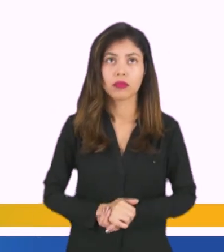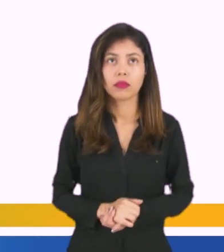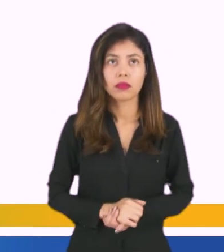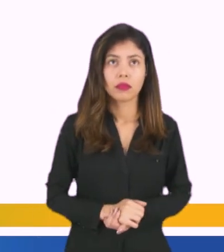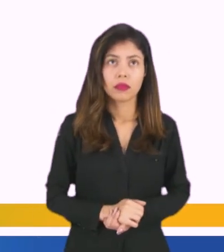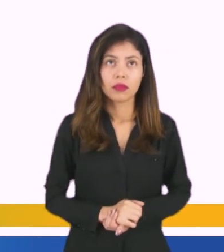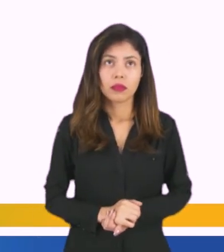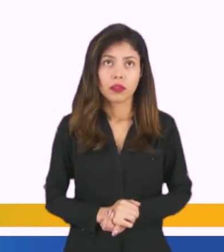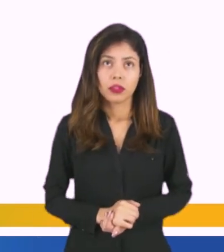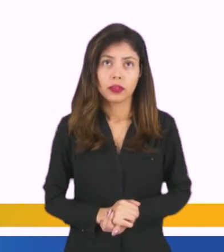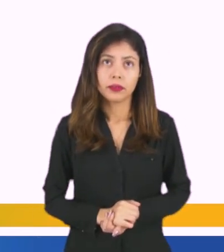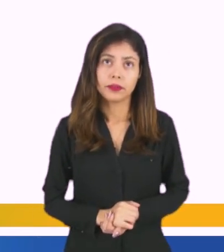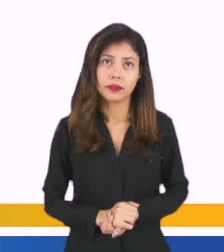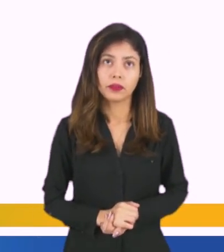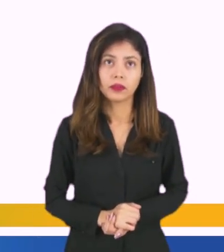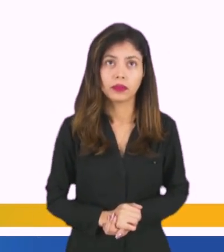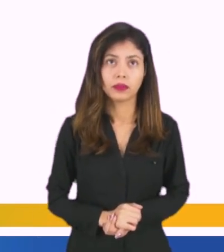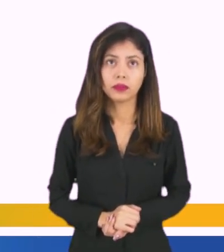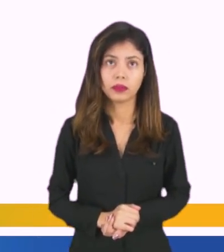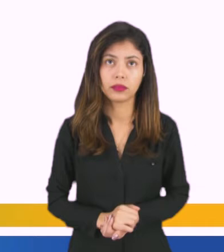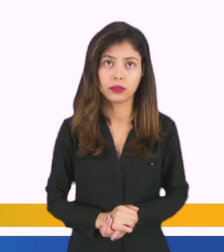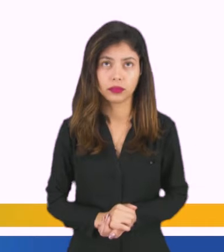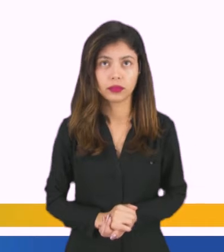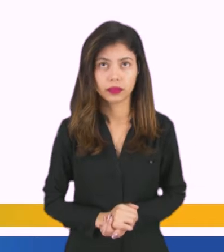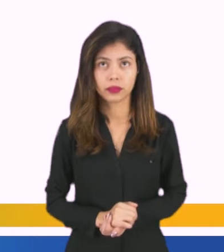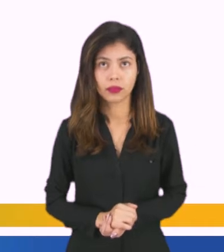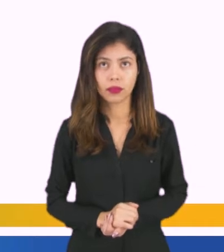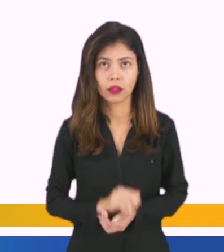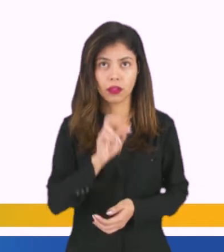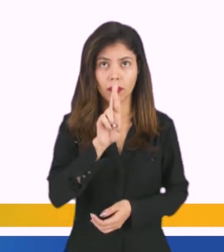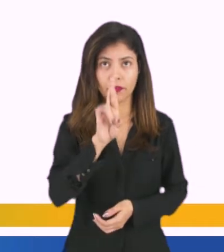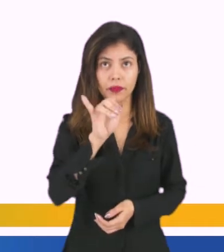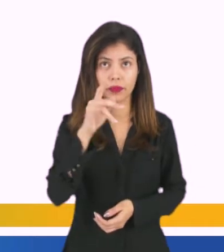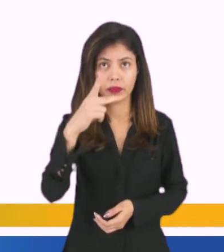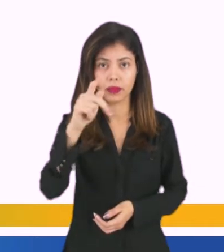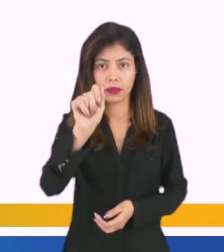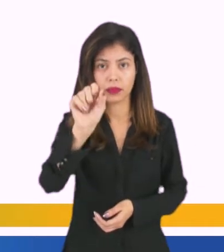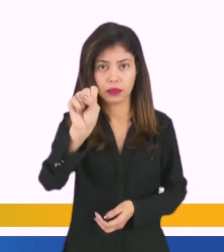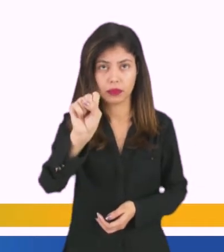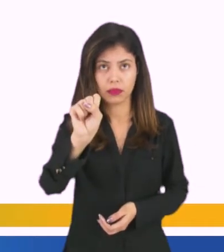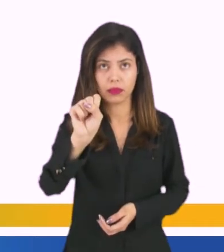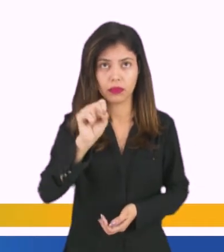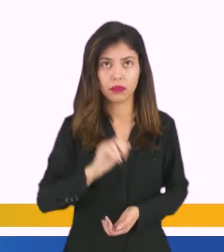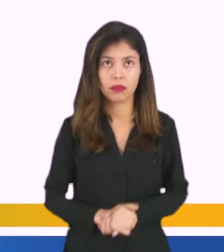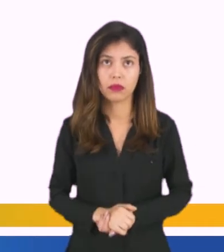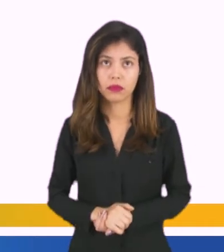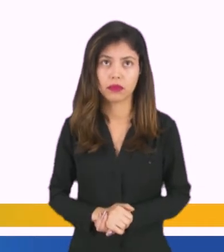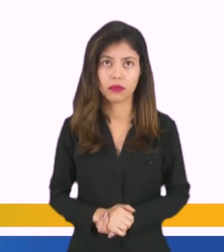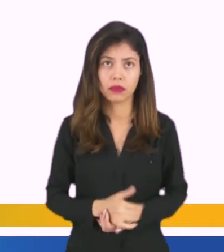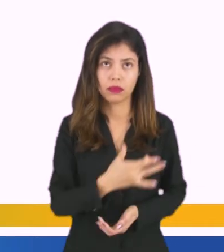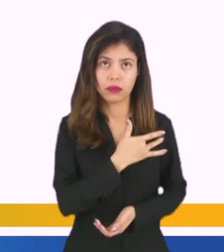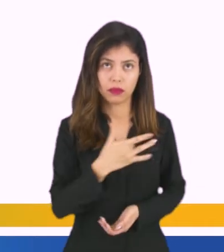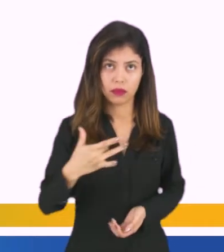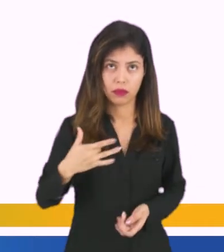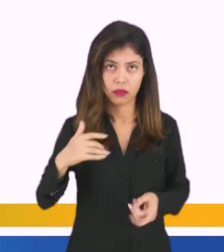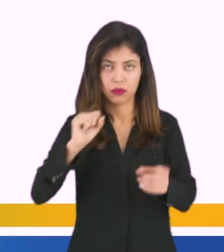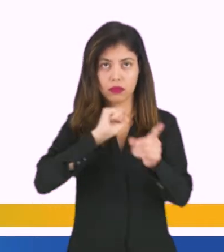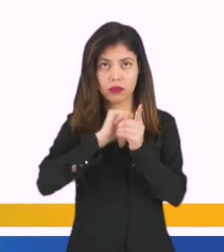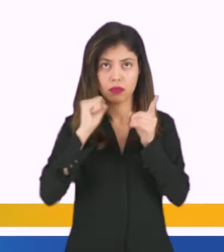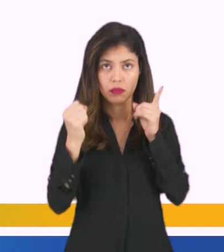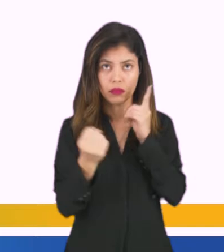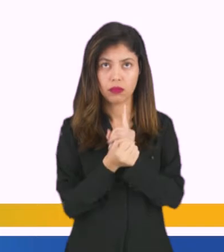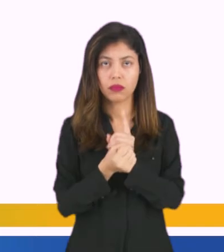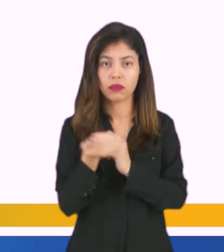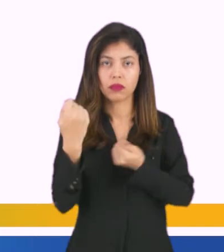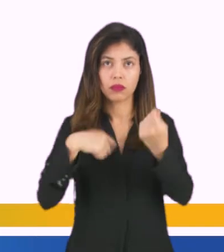1996. E aí resultou nessa rede interagencial de informações para a saúde, o mais conhecido